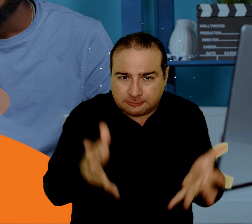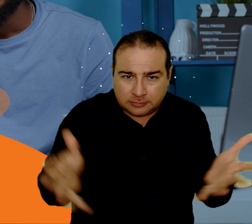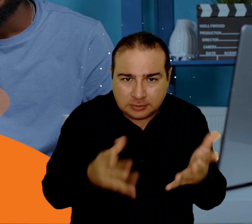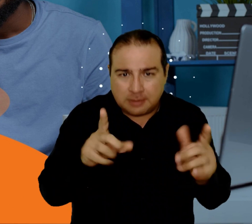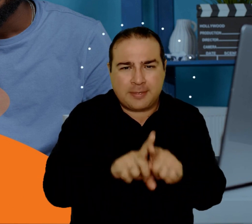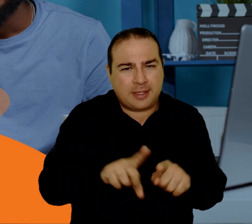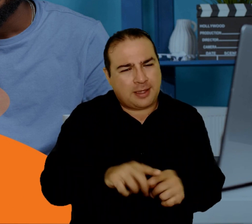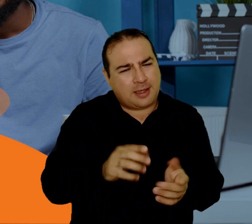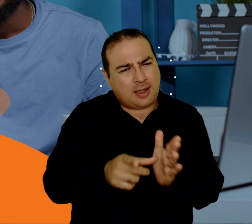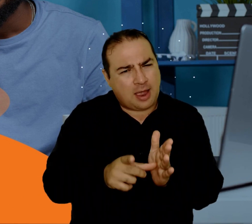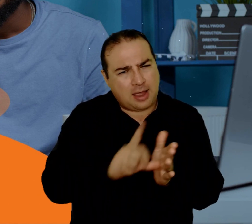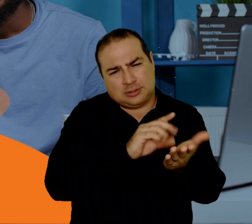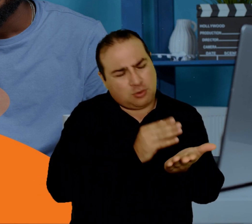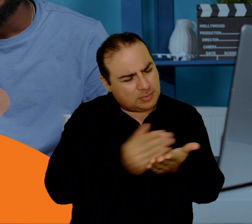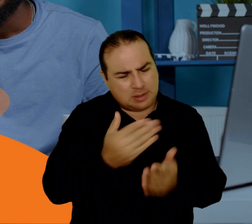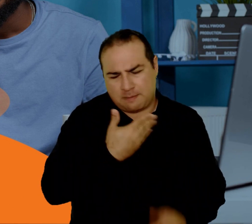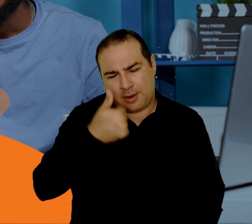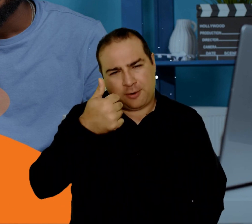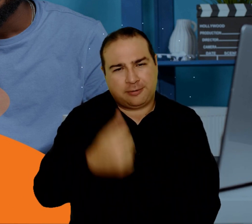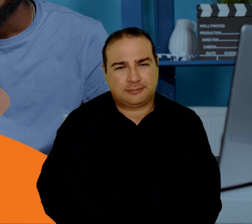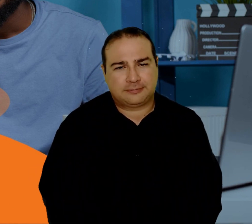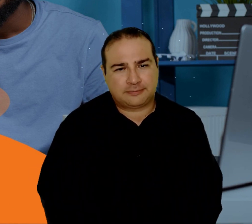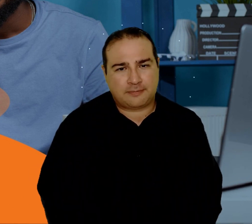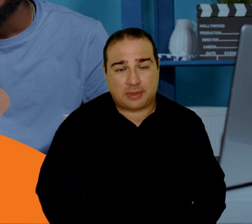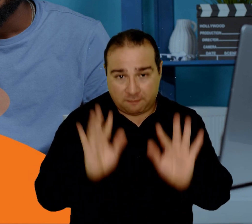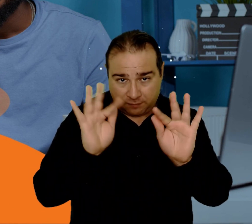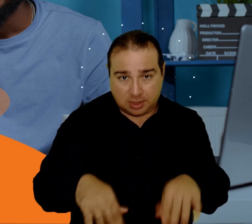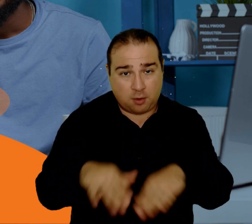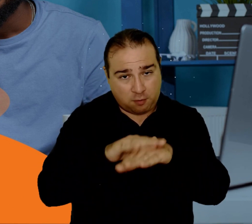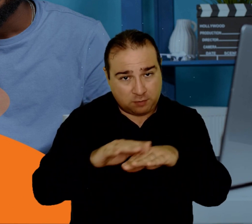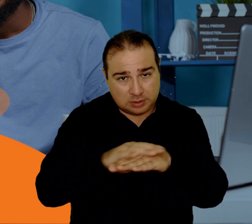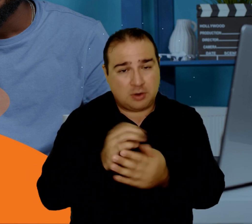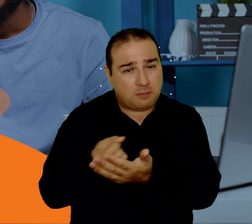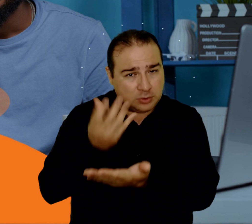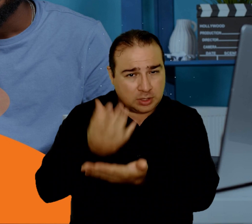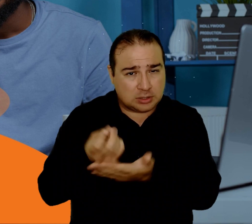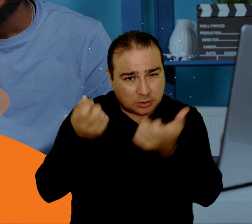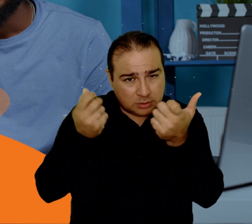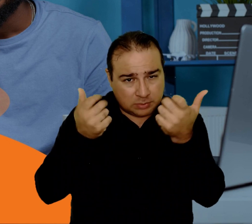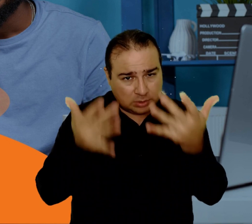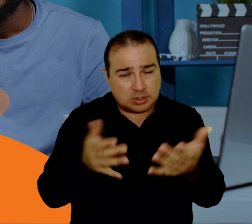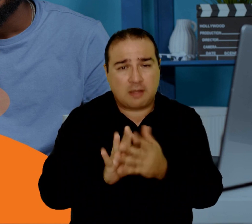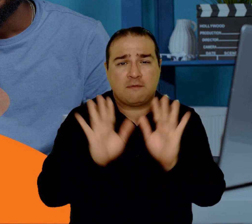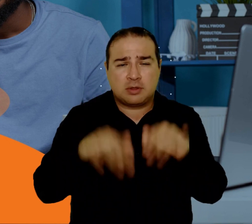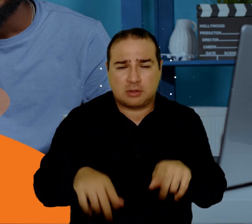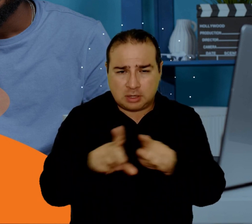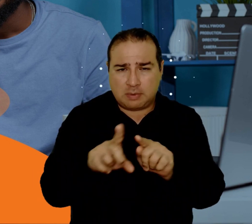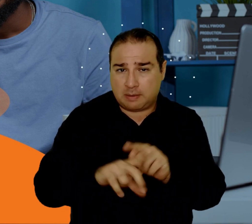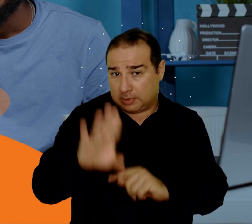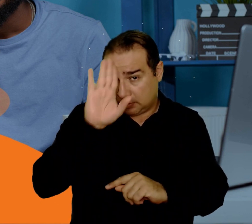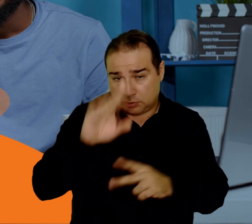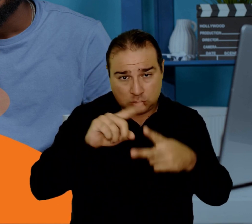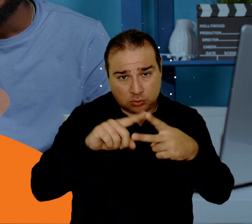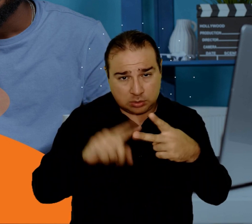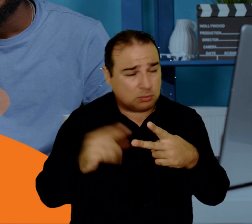a começar o quanto antes. A gente está caminhando aqui para o final do nosso podcast e eu gostaria de reforçar,